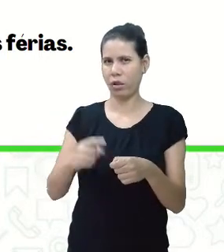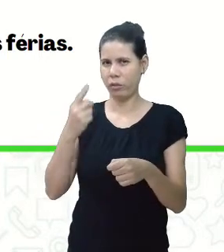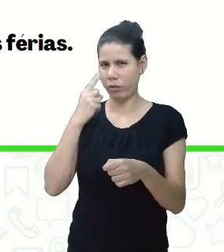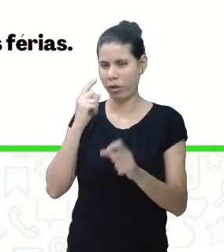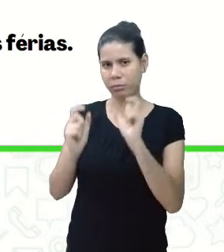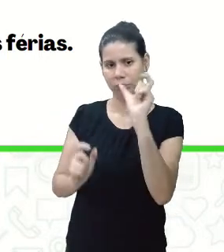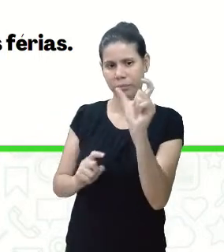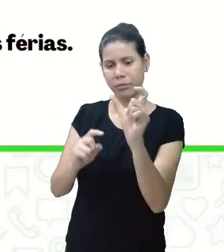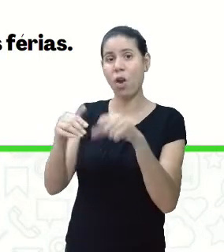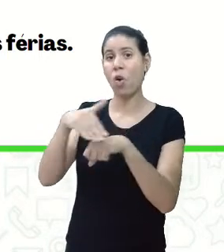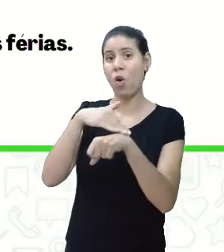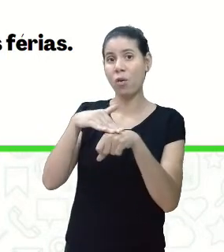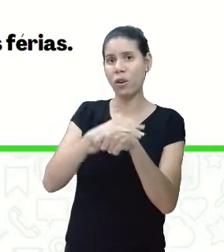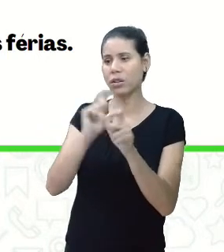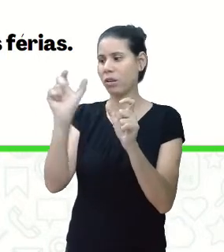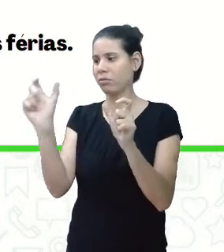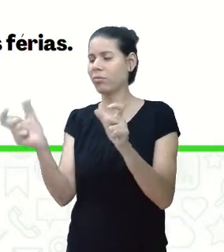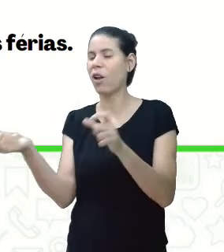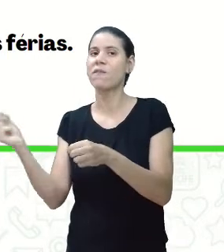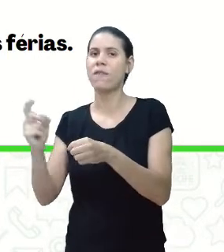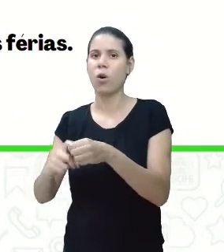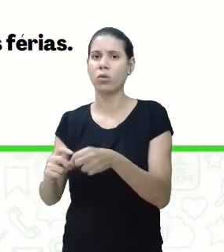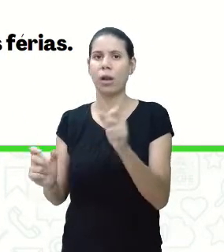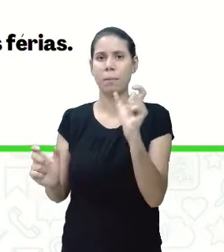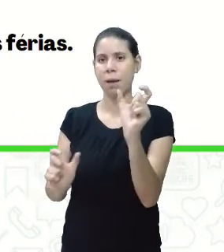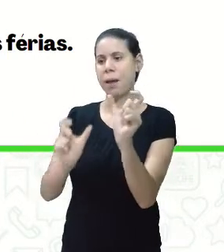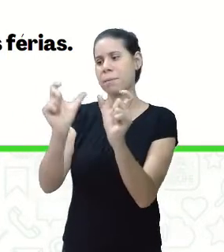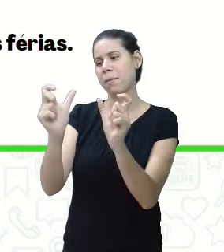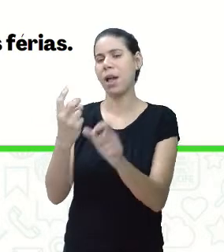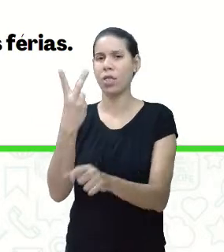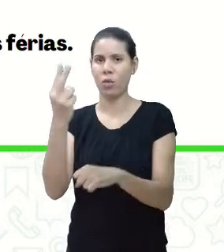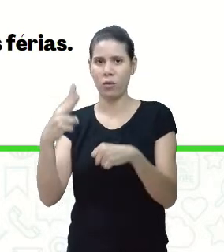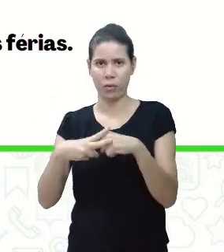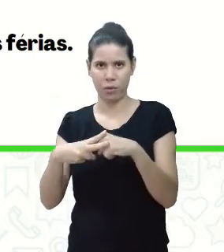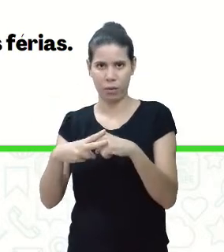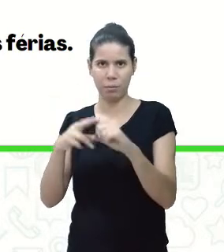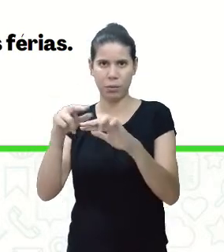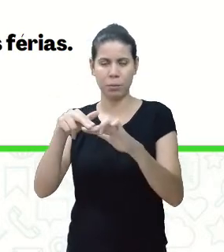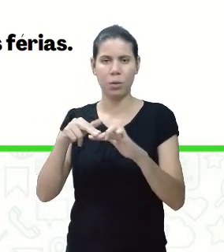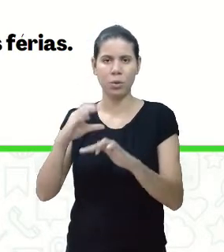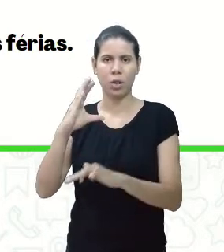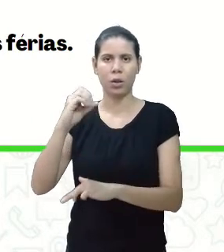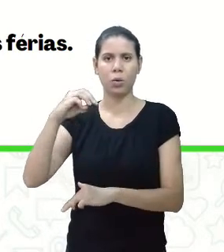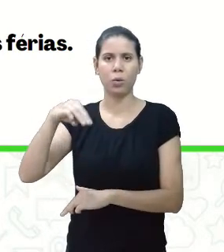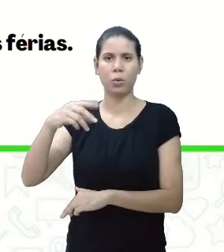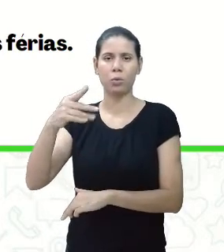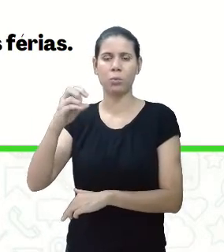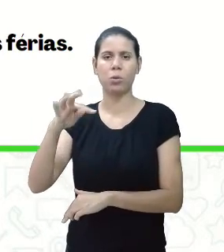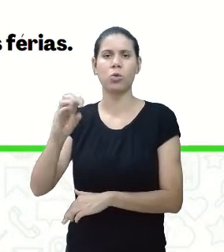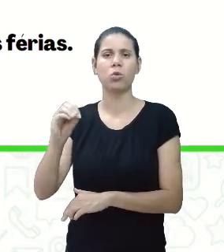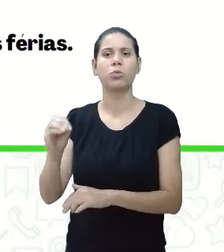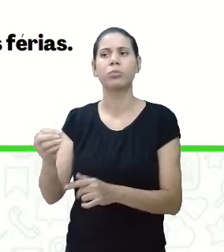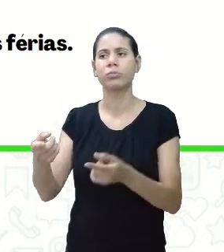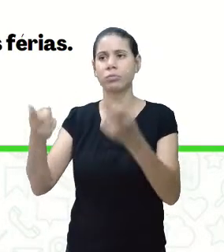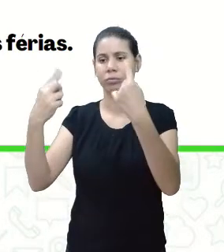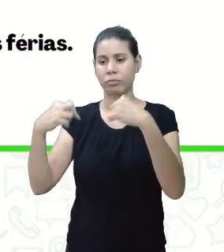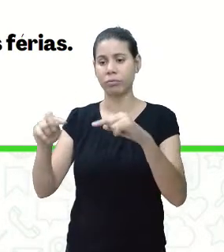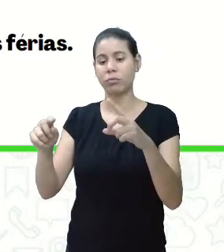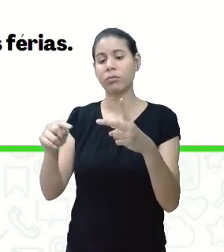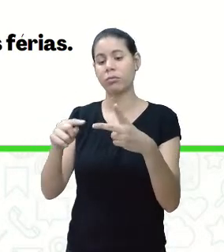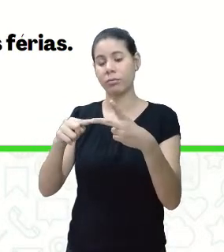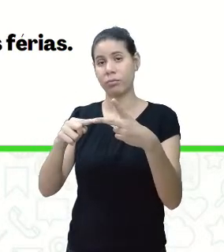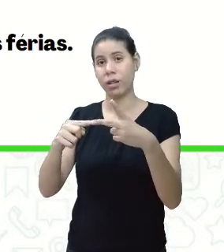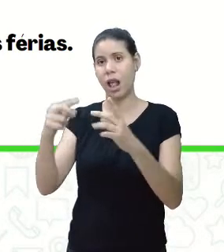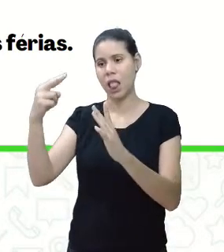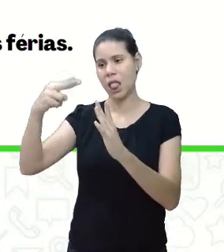verbo conversar e voltar. Dois verbos, então, período, composto. Estou lendo jornal,